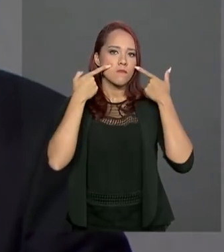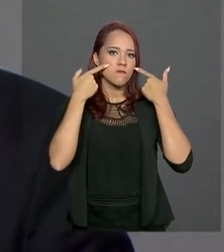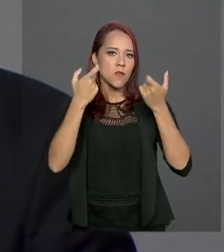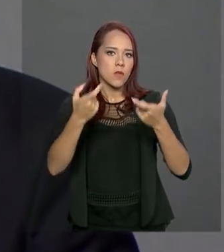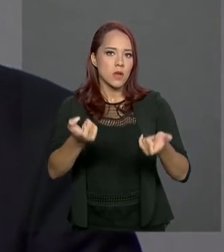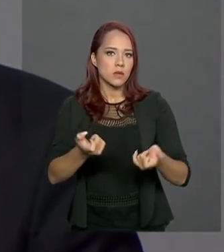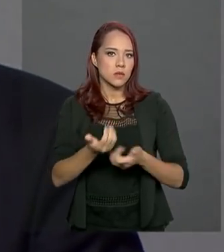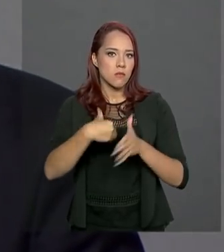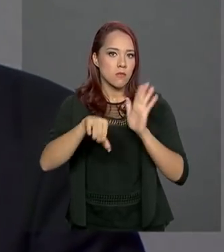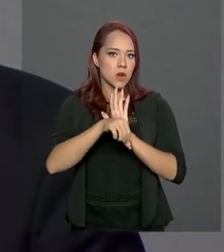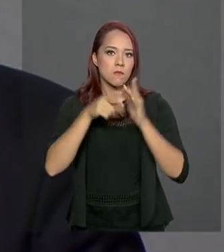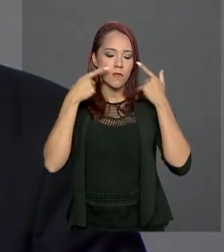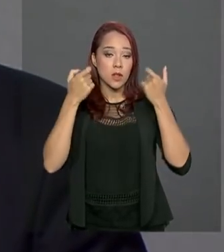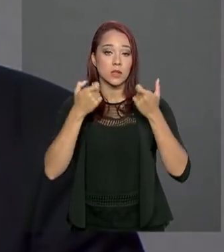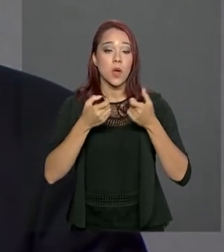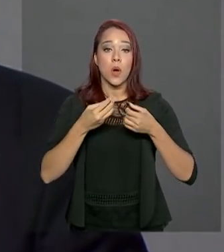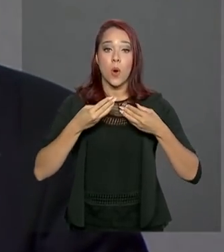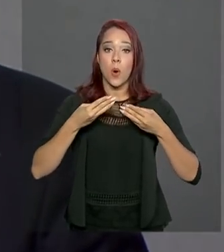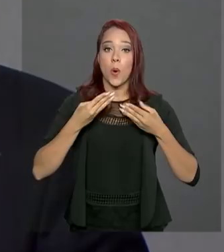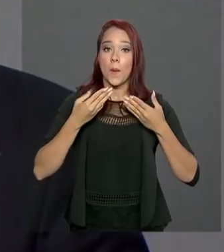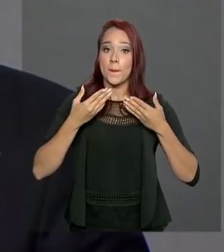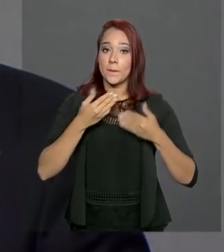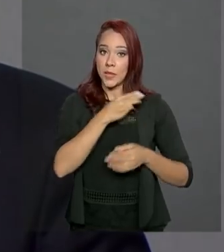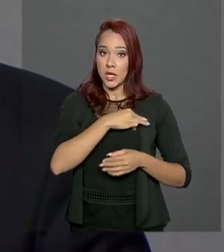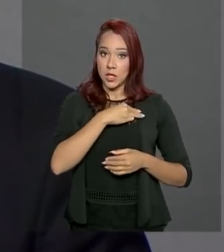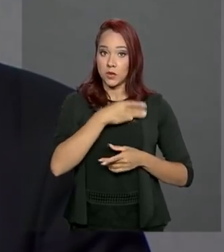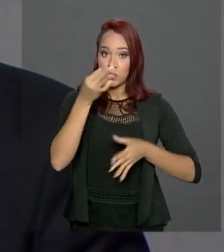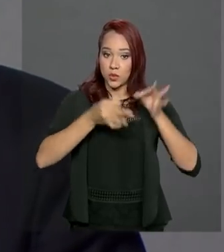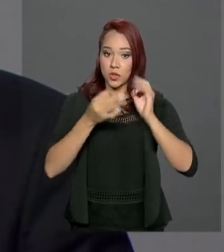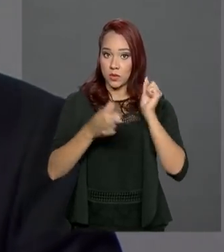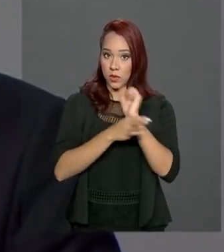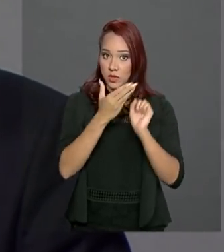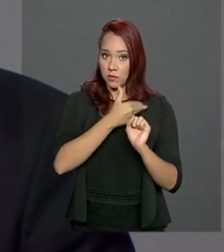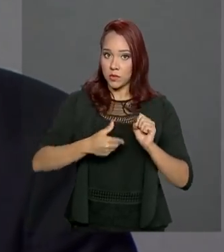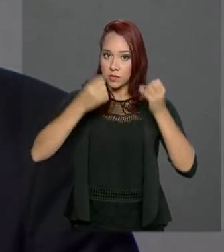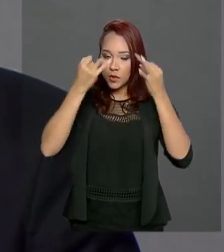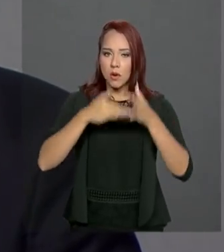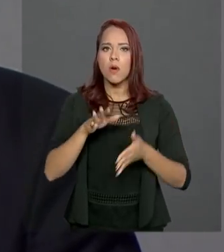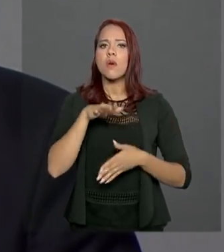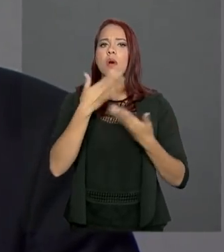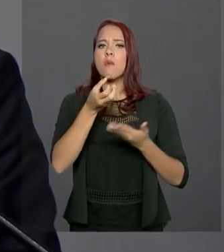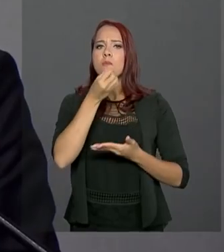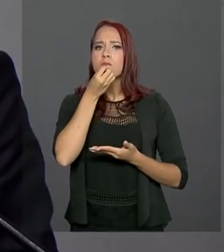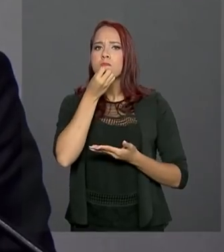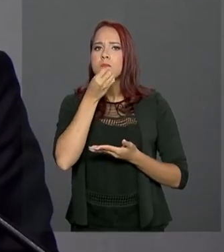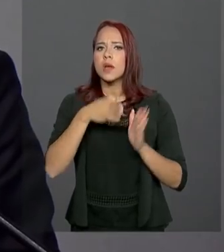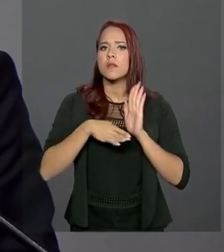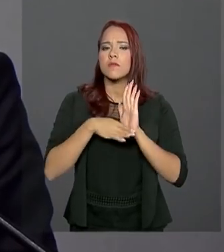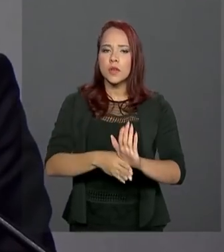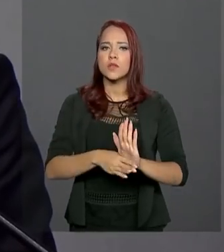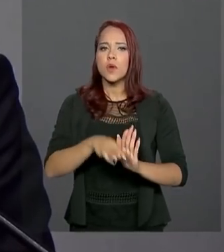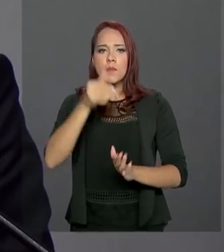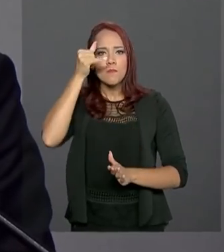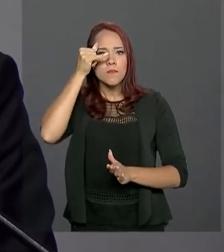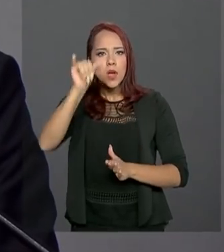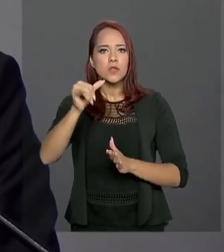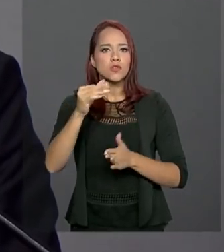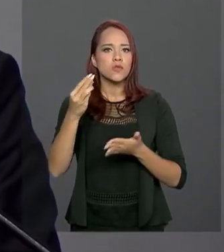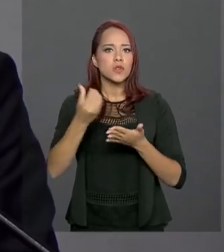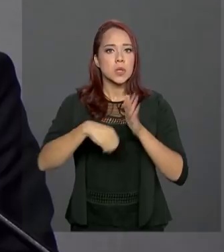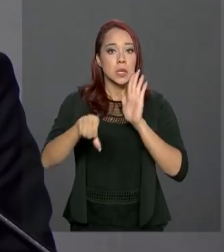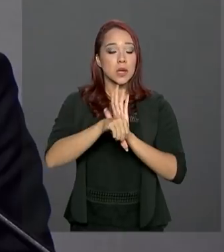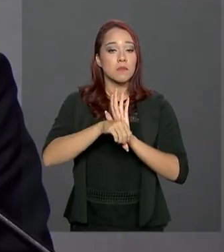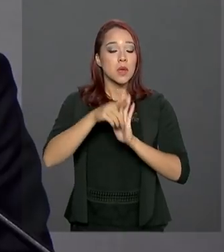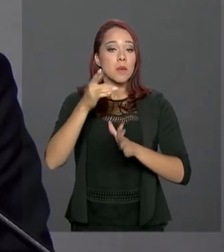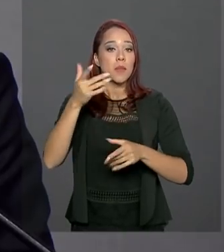O ministro da Justiça e Segurança Pública destacou ainda os benefícios do pacote anticrime, que endurece as punições para crimes